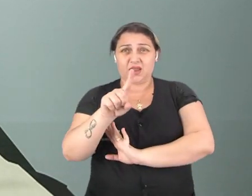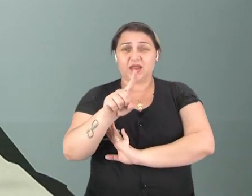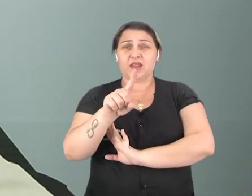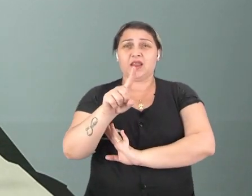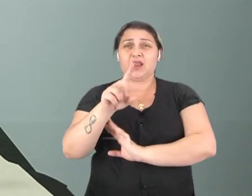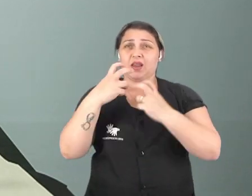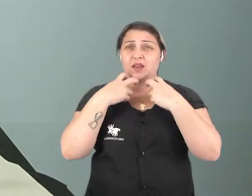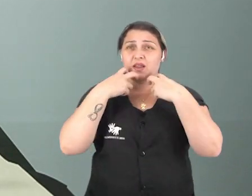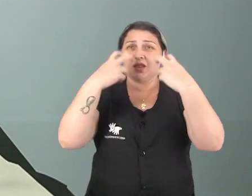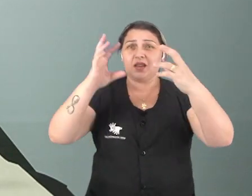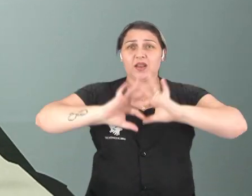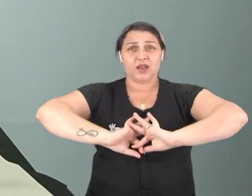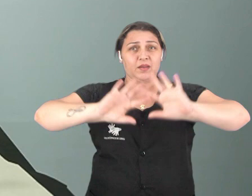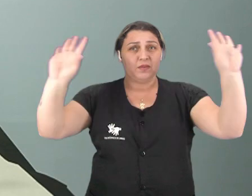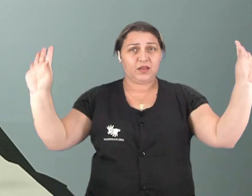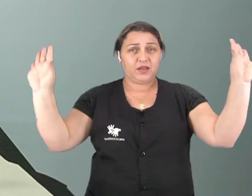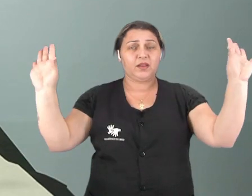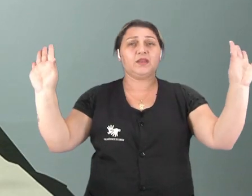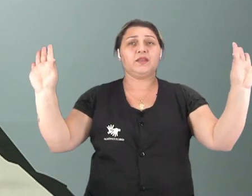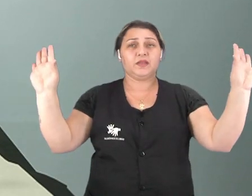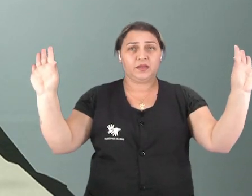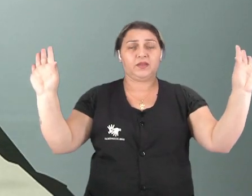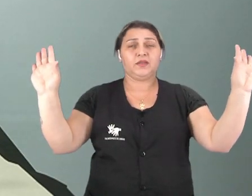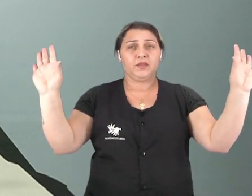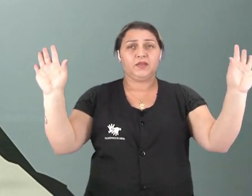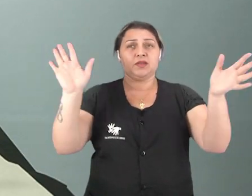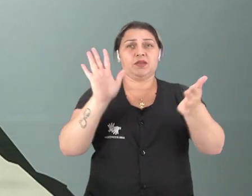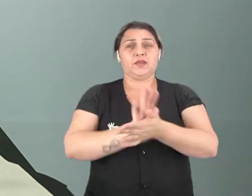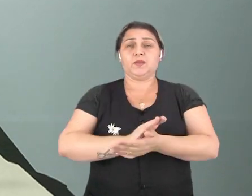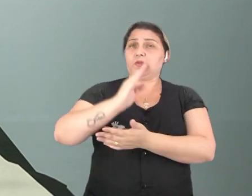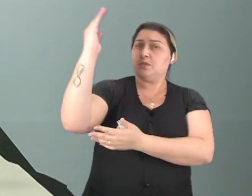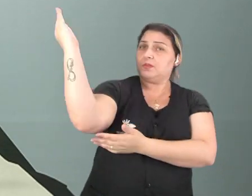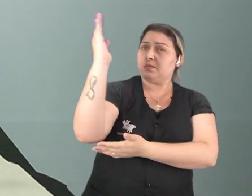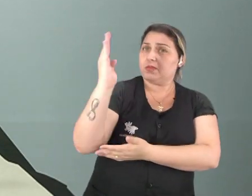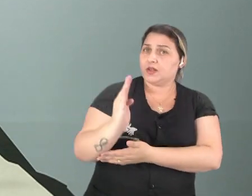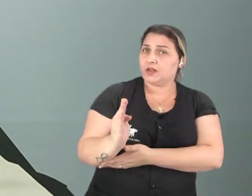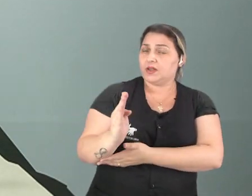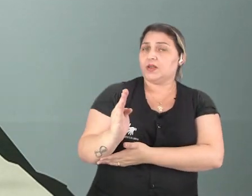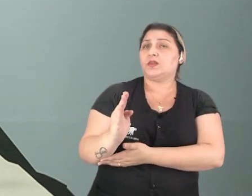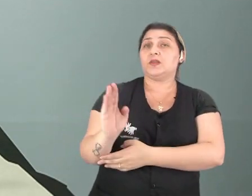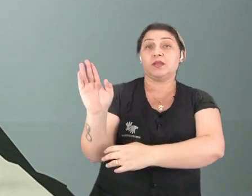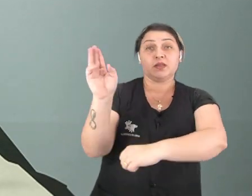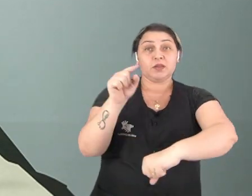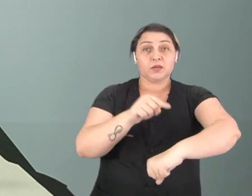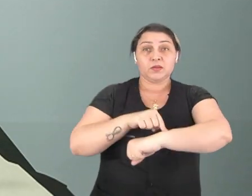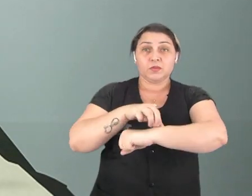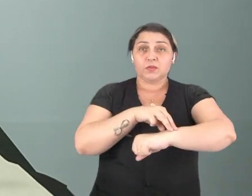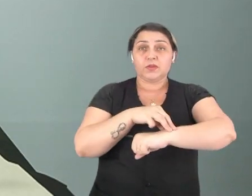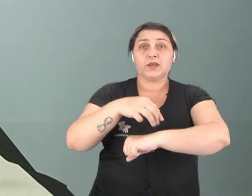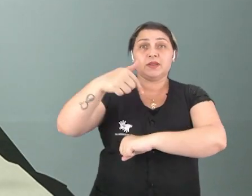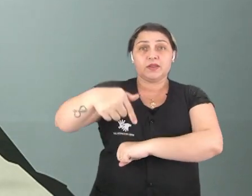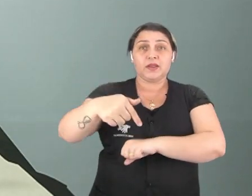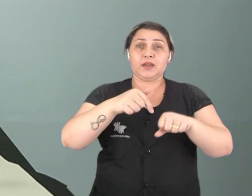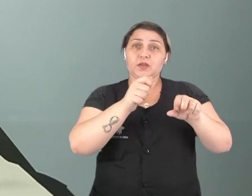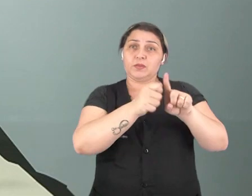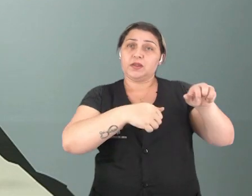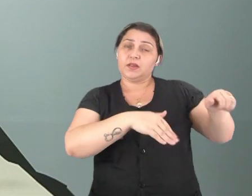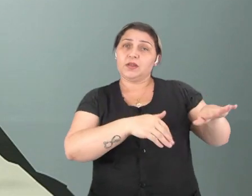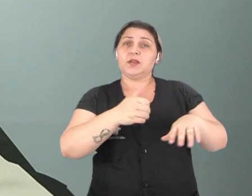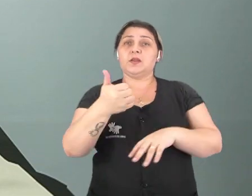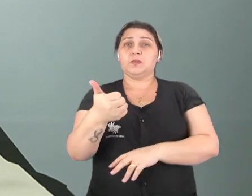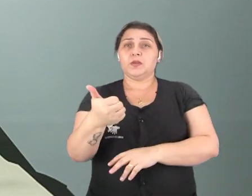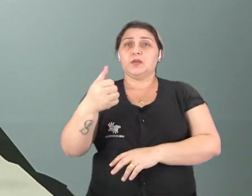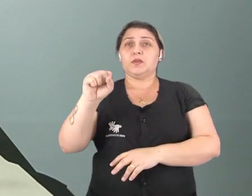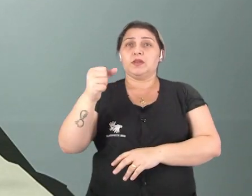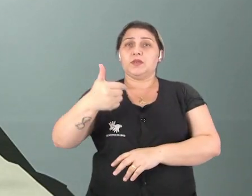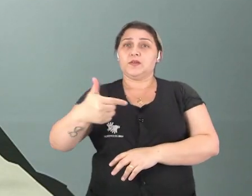proclamar a independência, né, do Brasil. Nesse momento, né, no dia 7 de setembro de